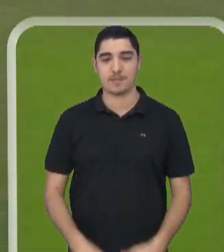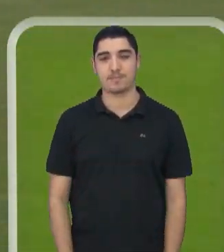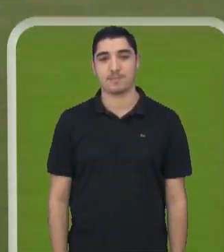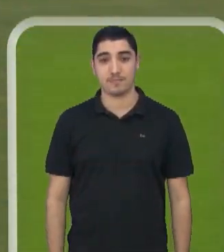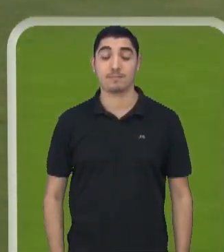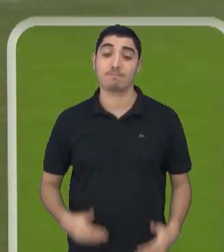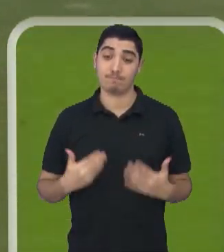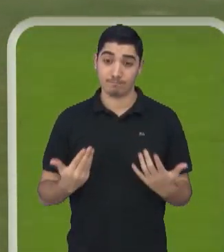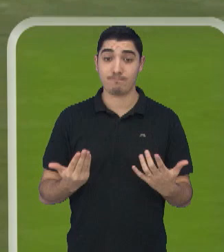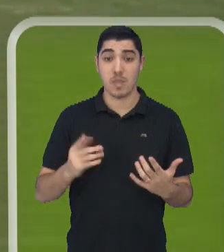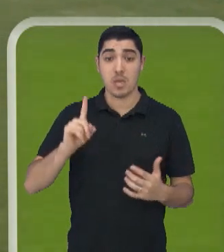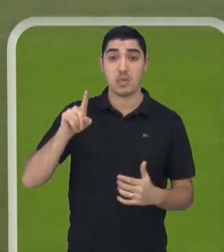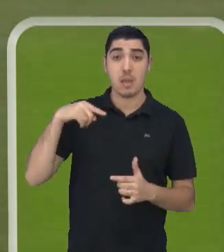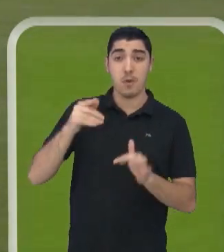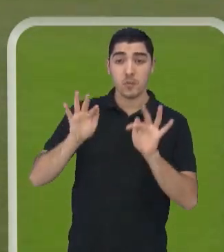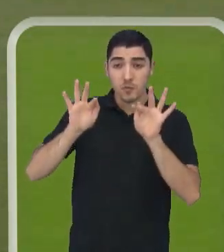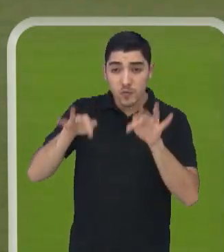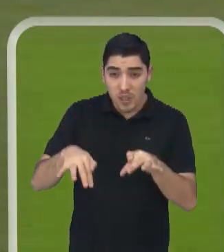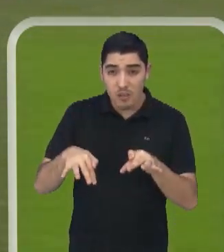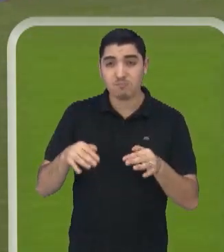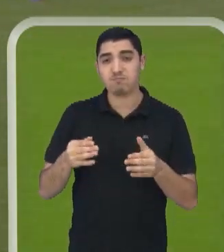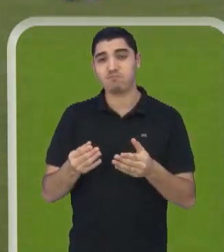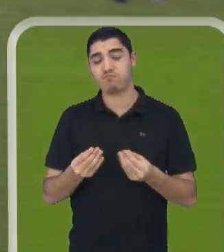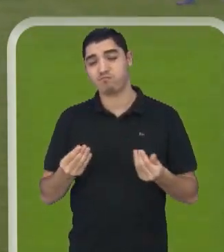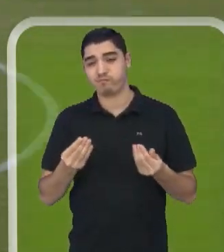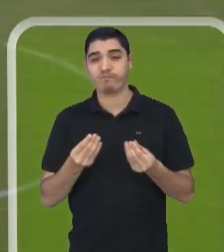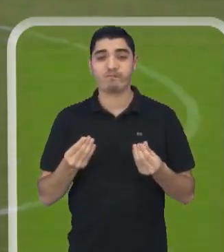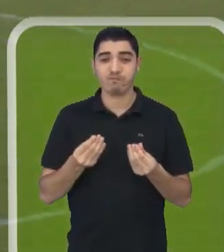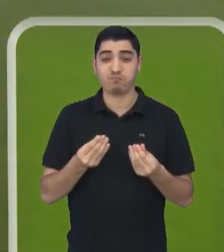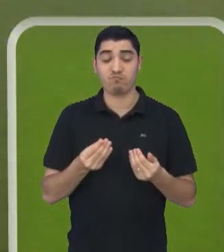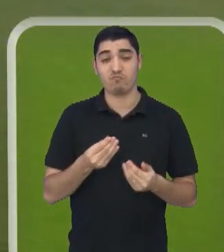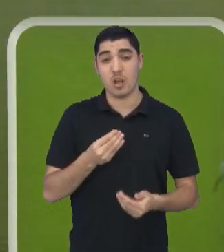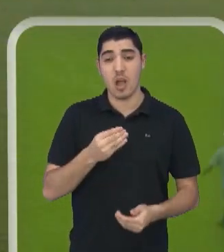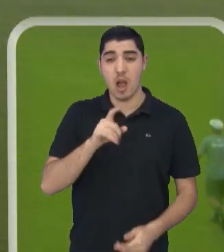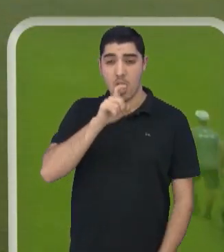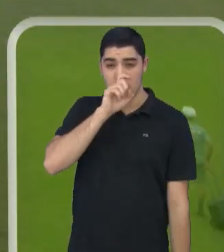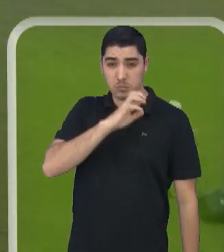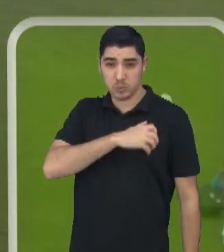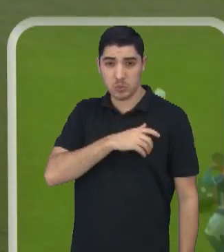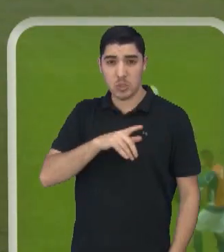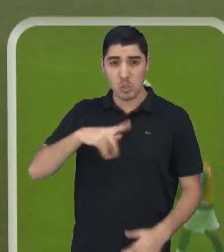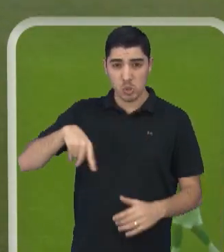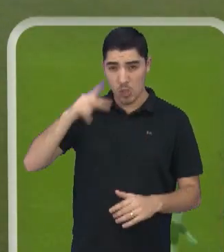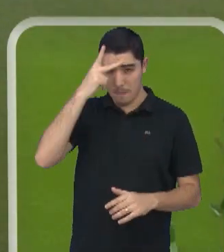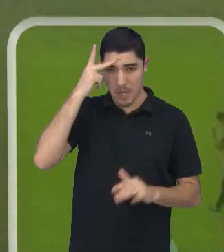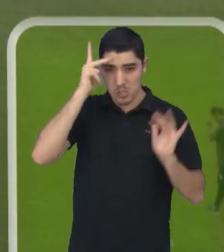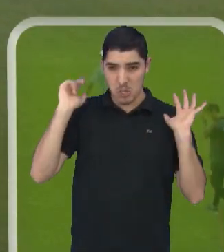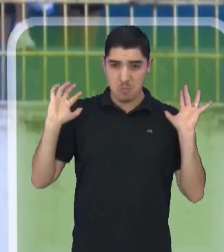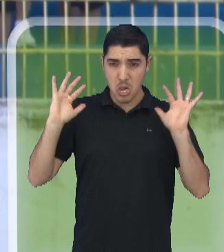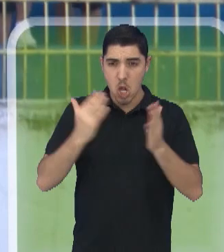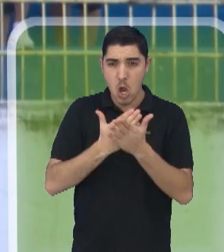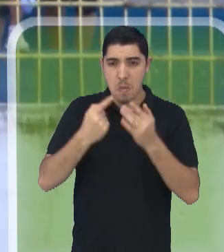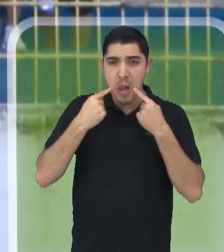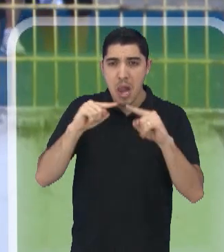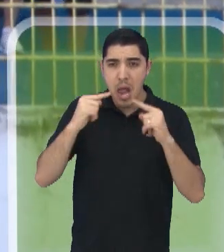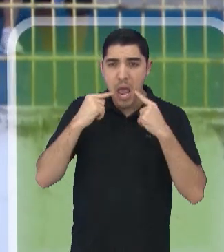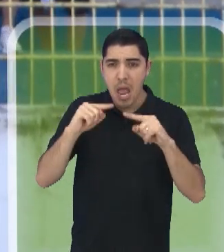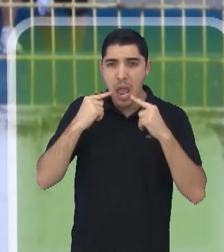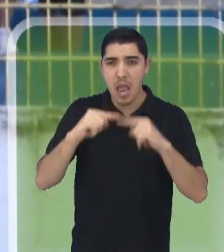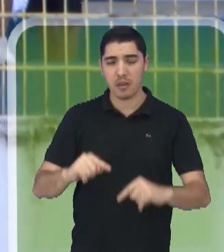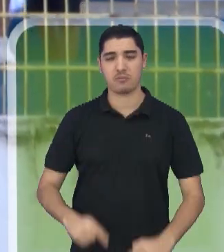Com o apito final, a confiança do começo da partida se transformou em vaias e protestos.